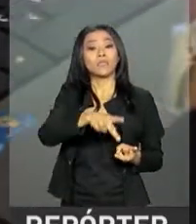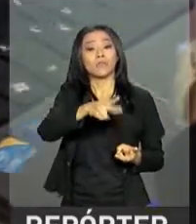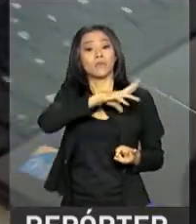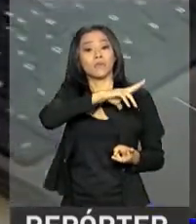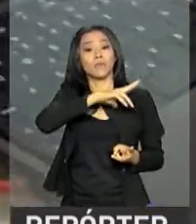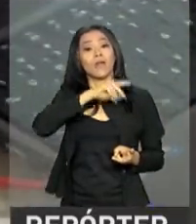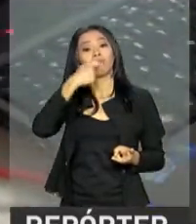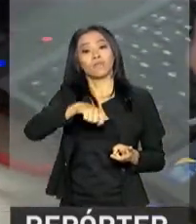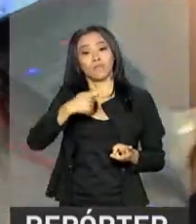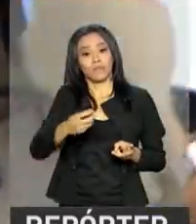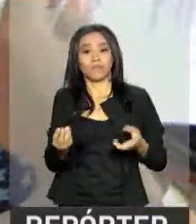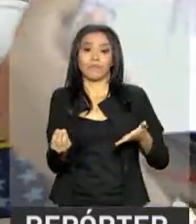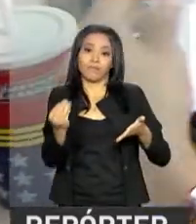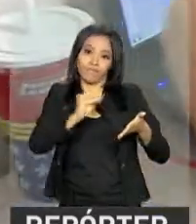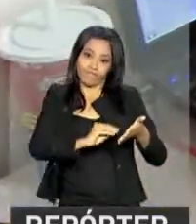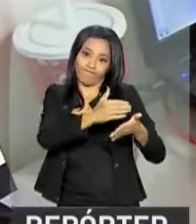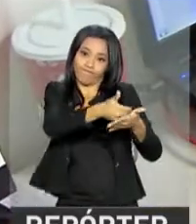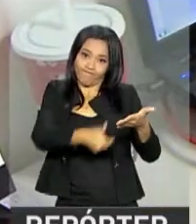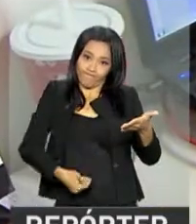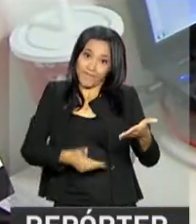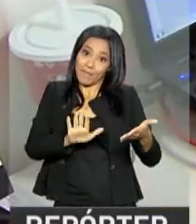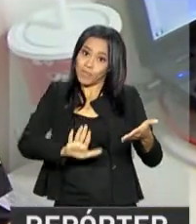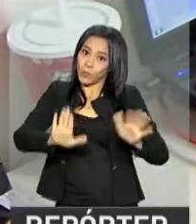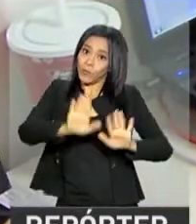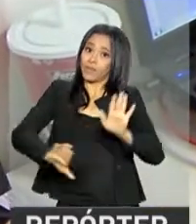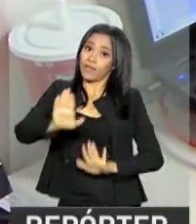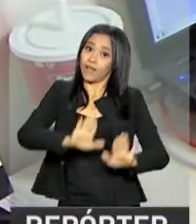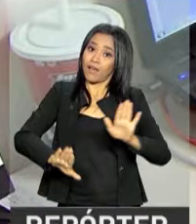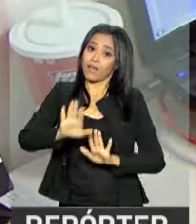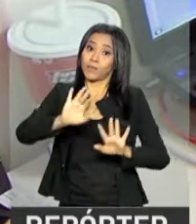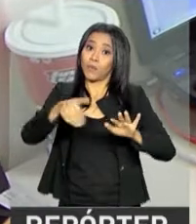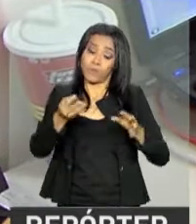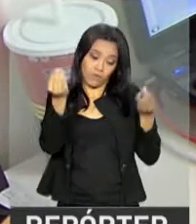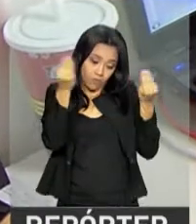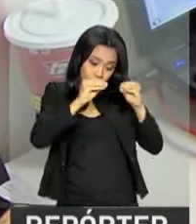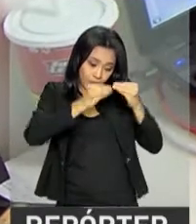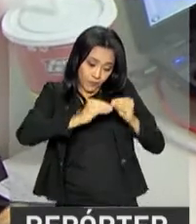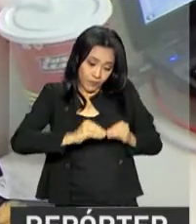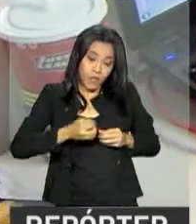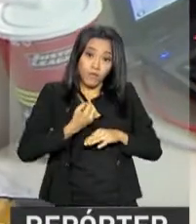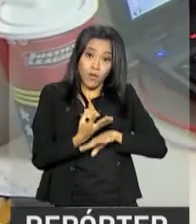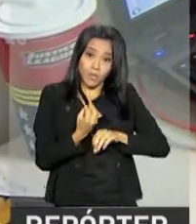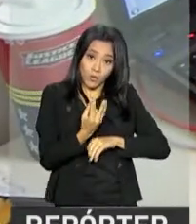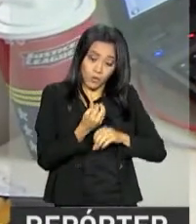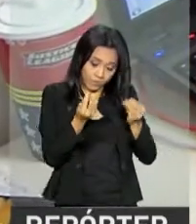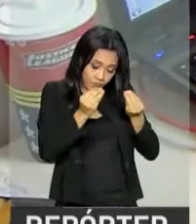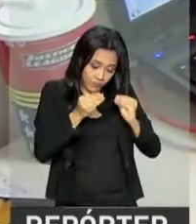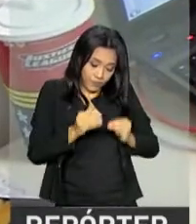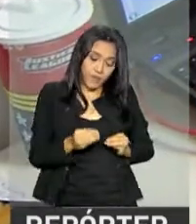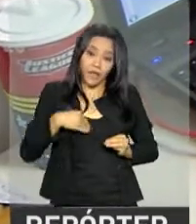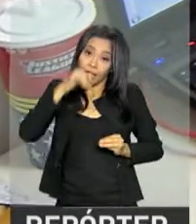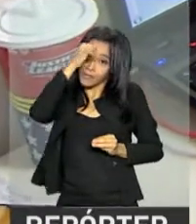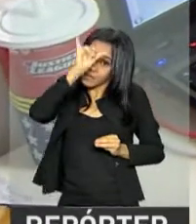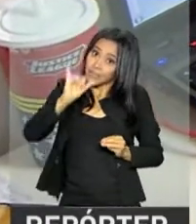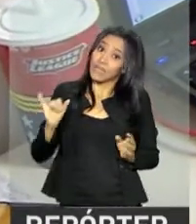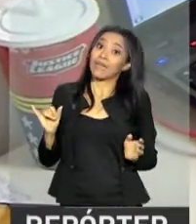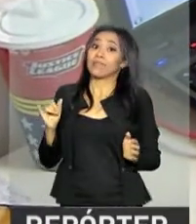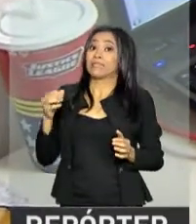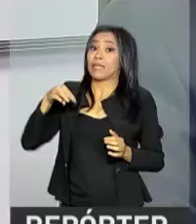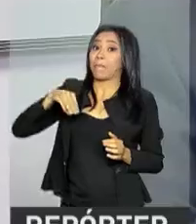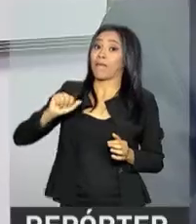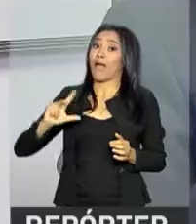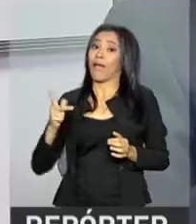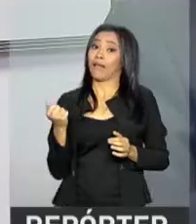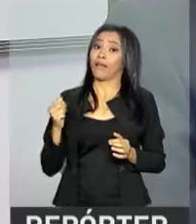do imposto devido, mas é preciso tomar cuidado na hora de preencher as informações para evitar cair na malha